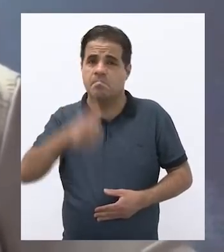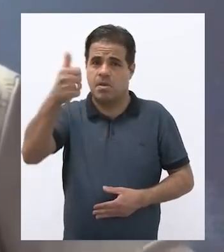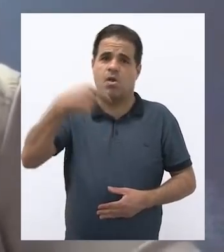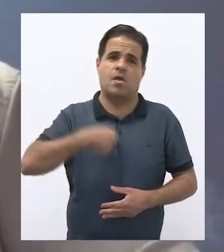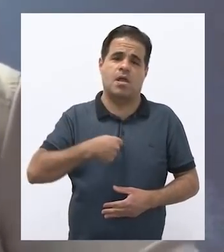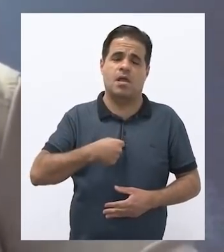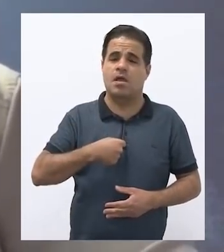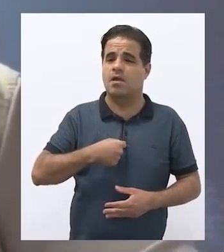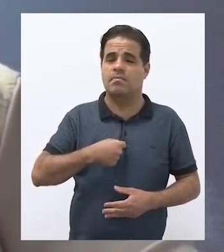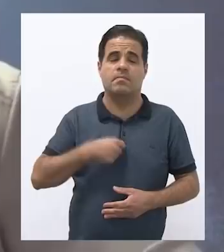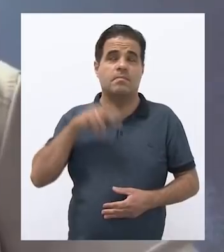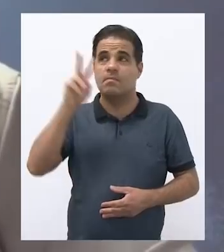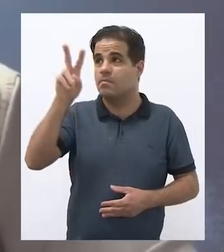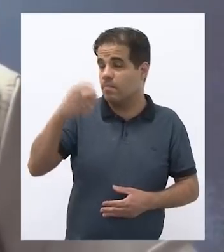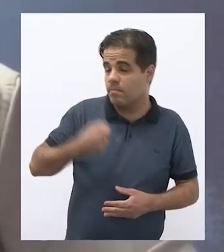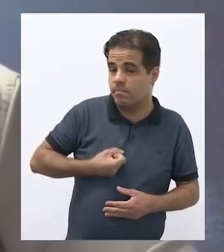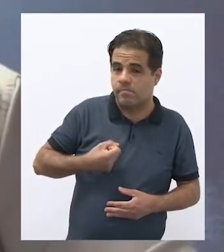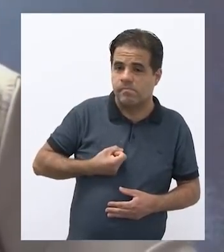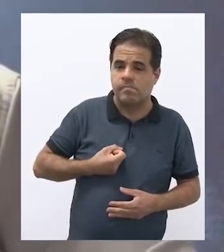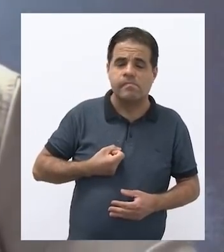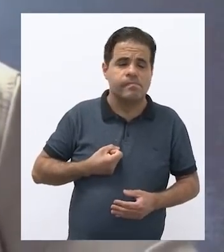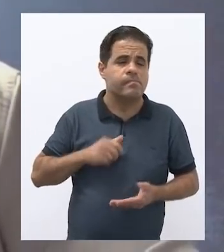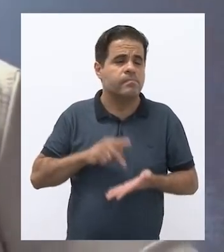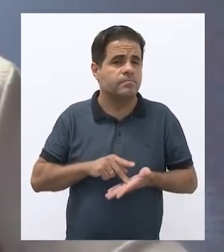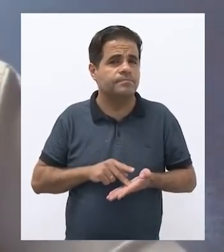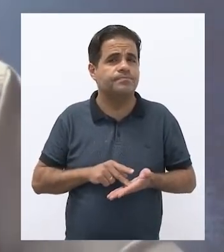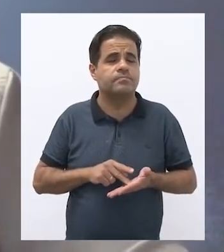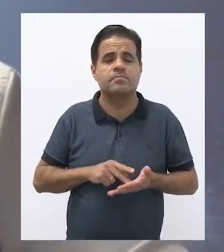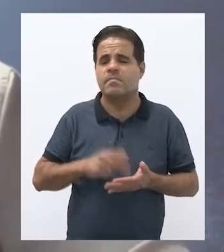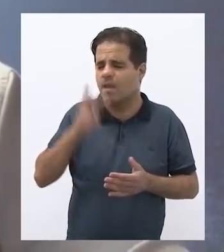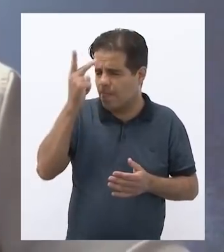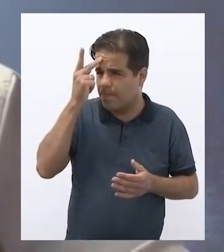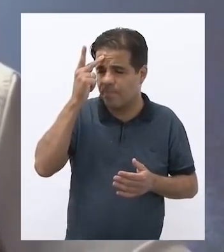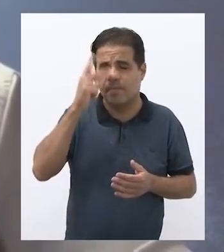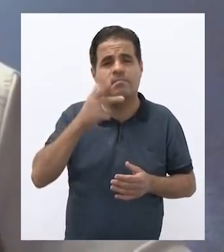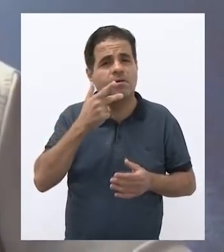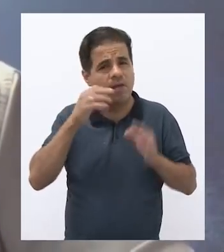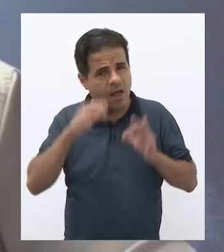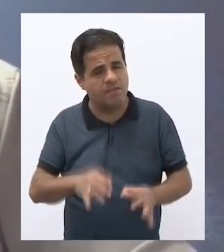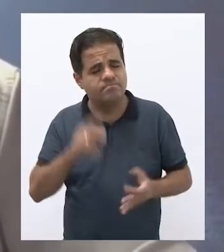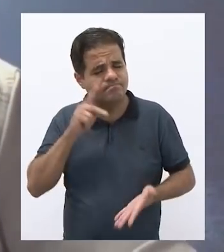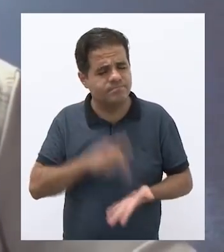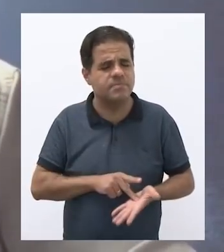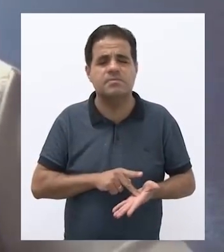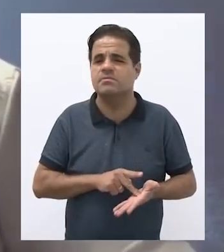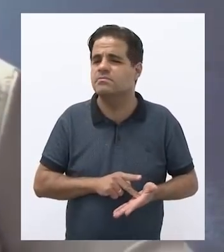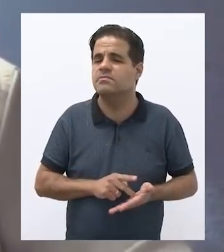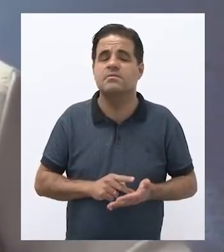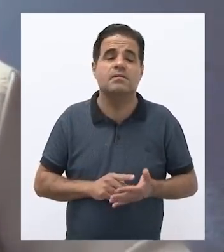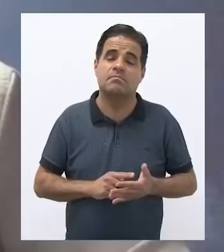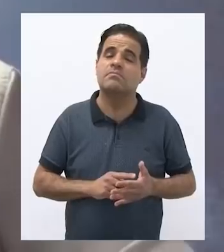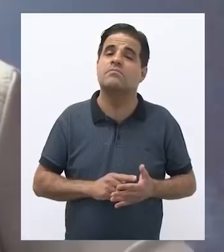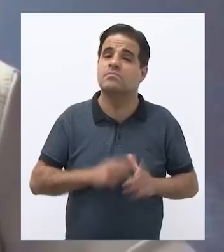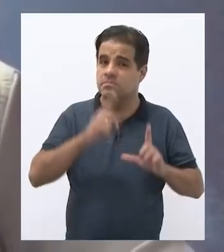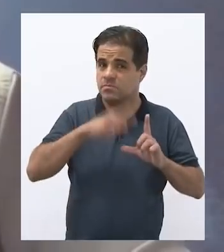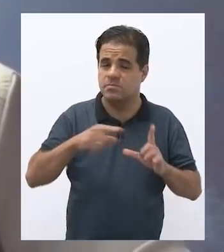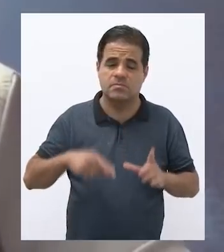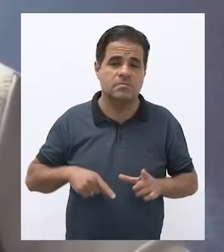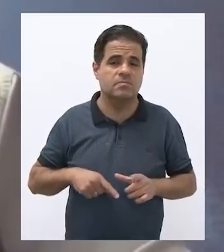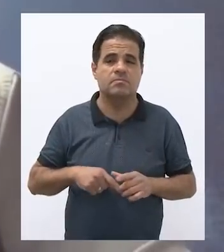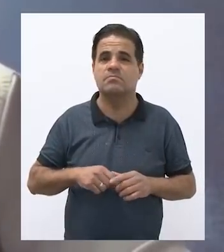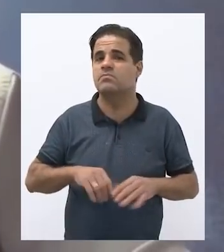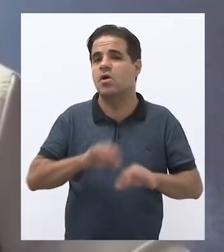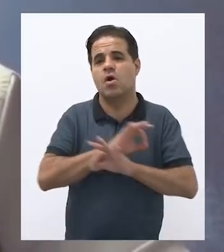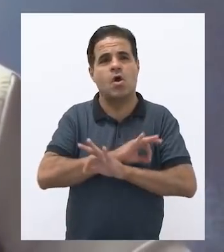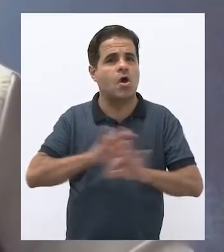eu, porque não olham os números, vocês estão vivendo essa realidade. São Paulo, eu afirmo, segundo as estatísticas, um mar de